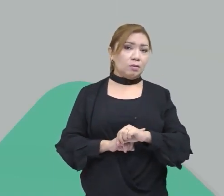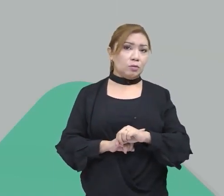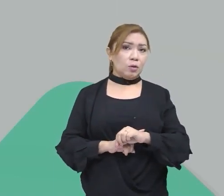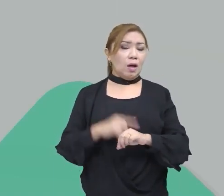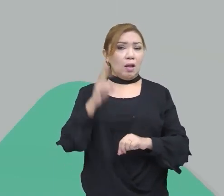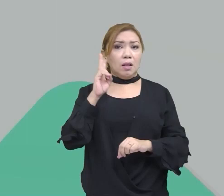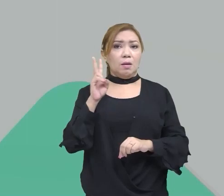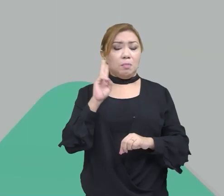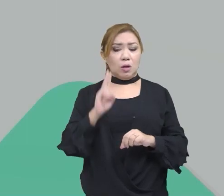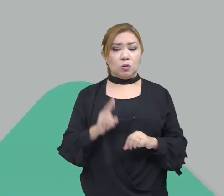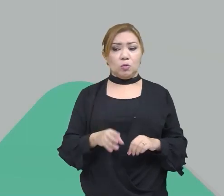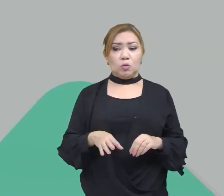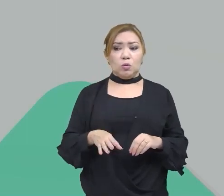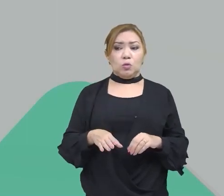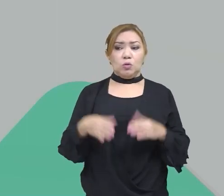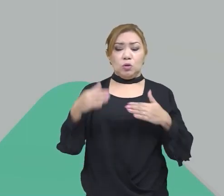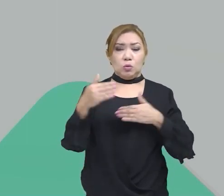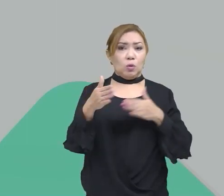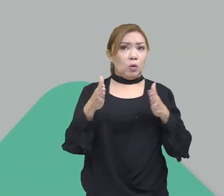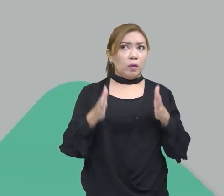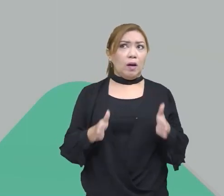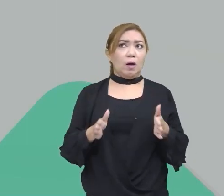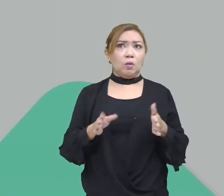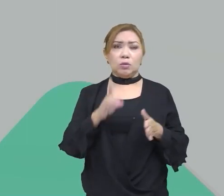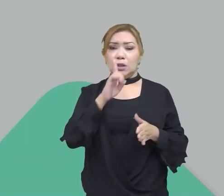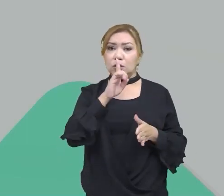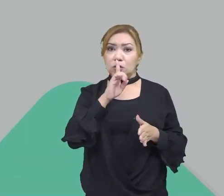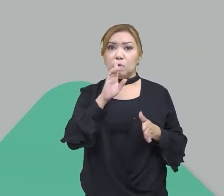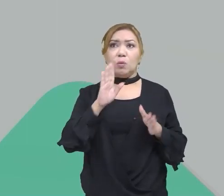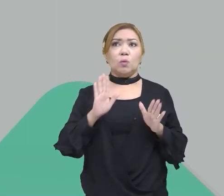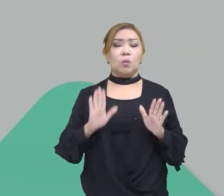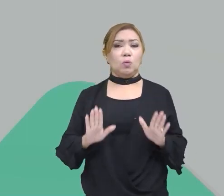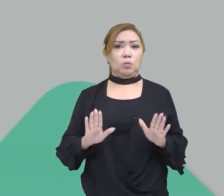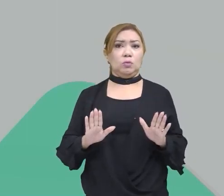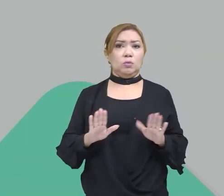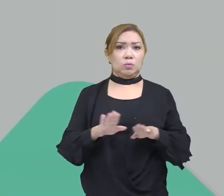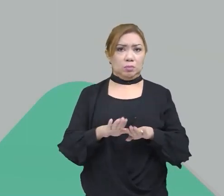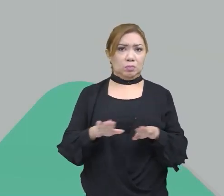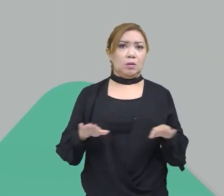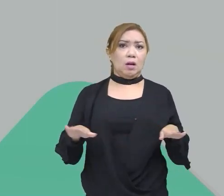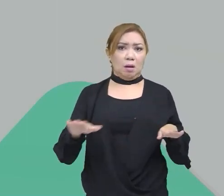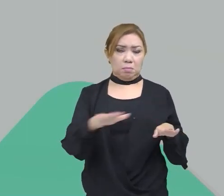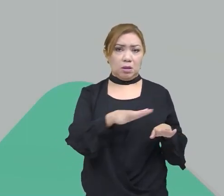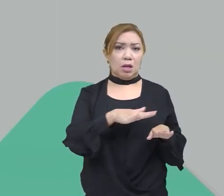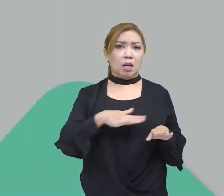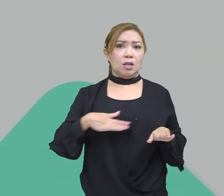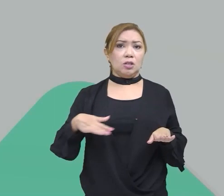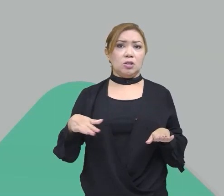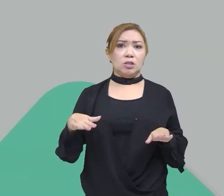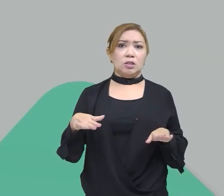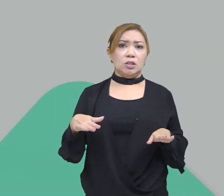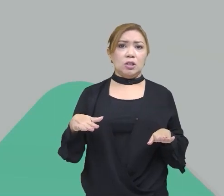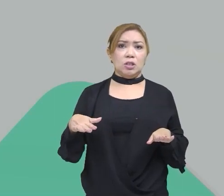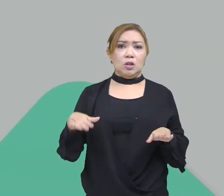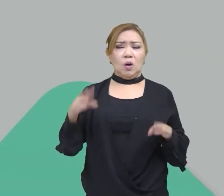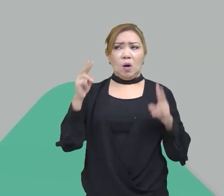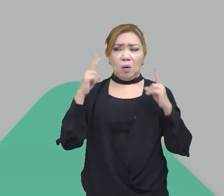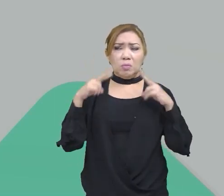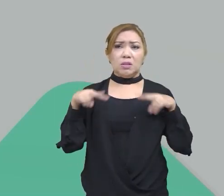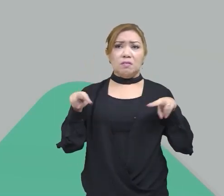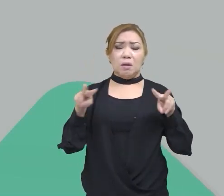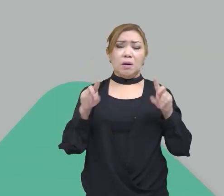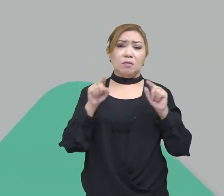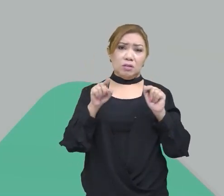de um lugar silencioso, lembrando que você precisa sempre observar as condições necessárias para que você